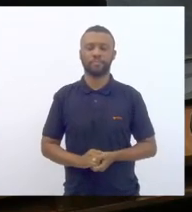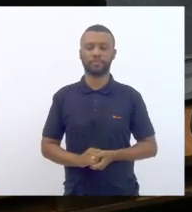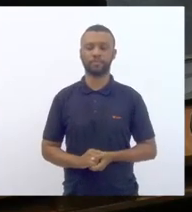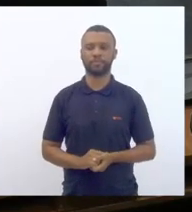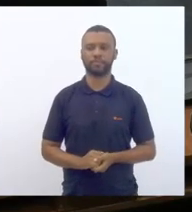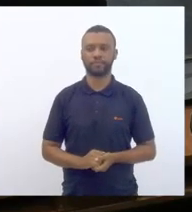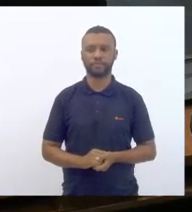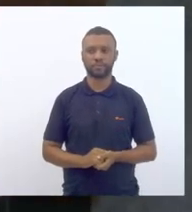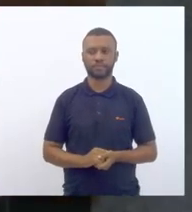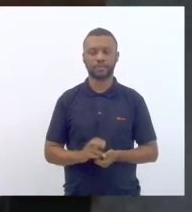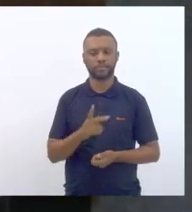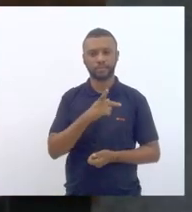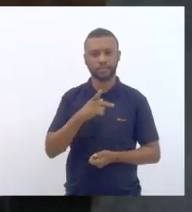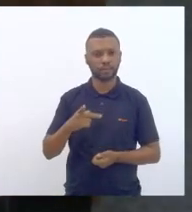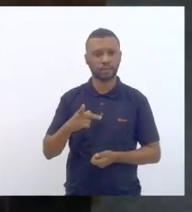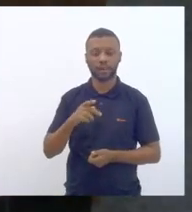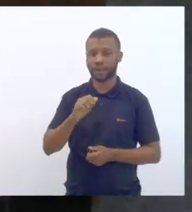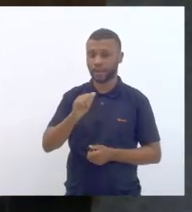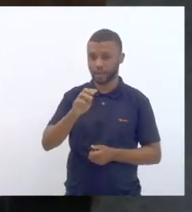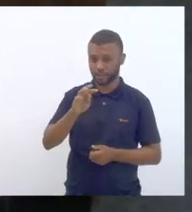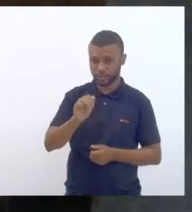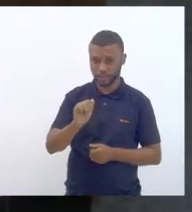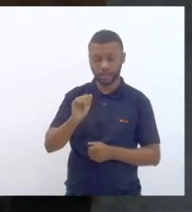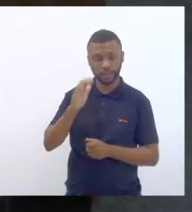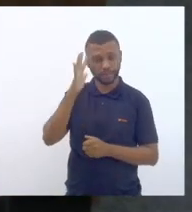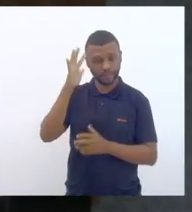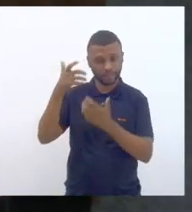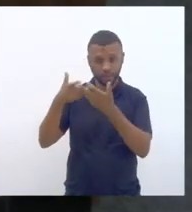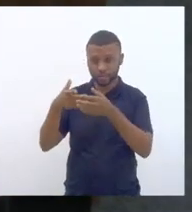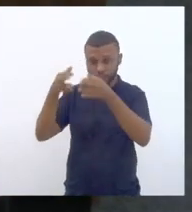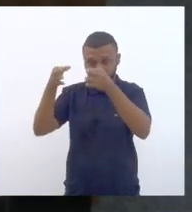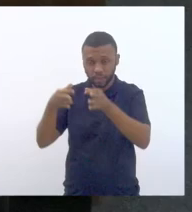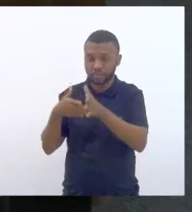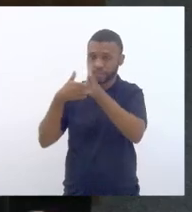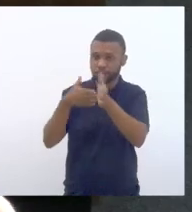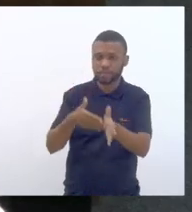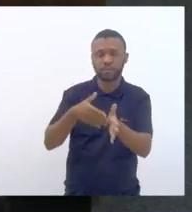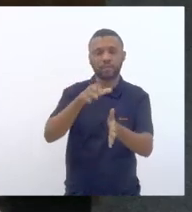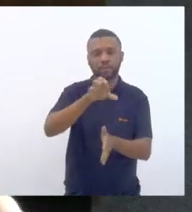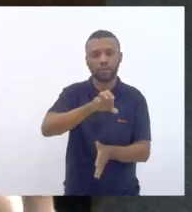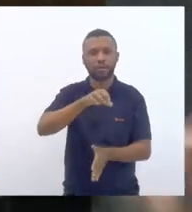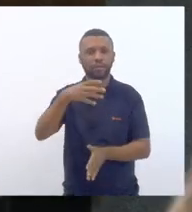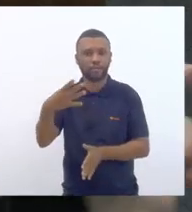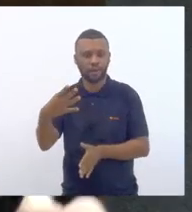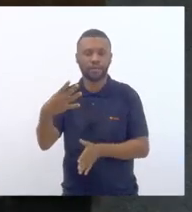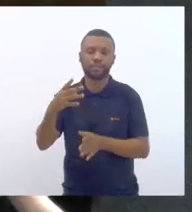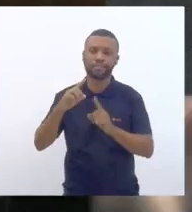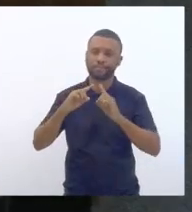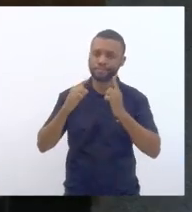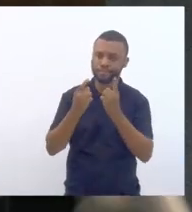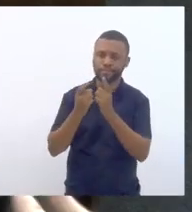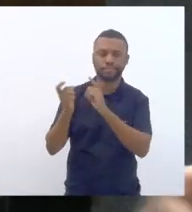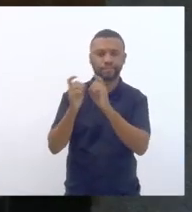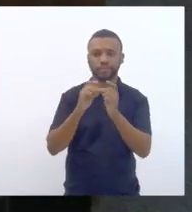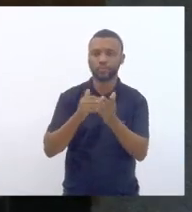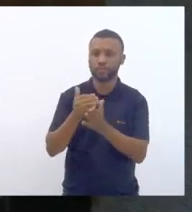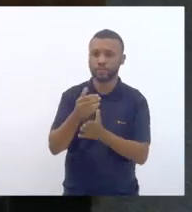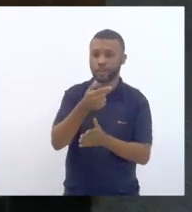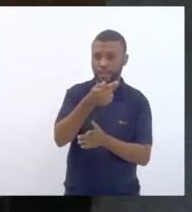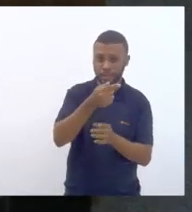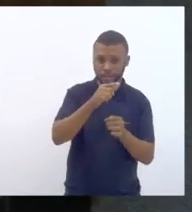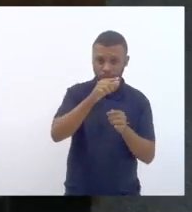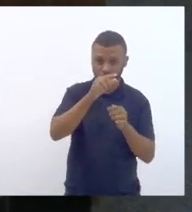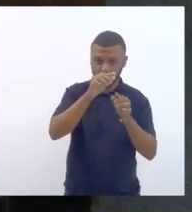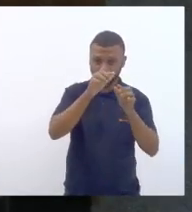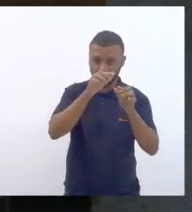Senhor presidente, a ata reflete com exatidão o ocorrido na 94ª sessão extraordinária, que iniciada às 19 horas, encerrou-se às 19